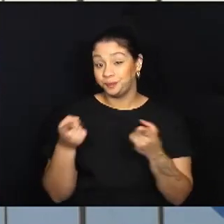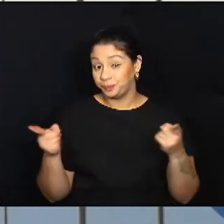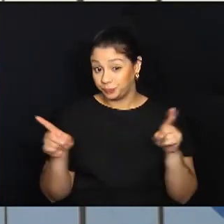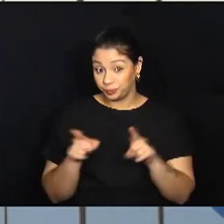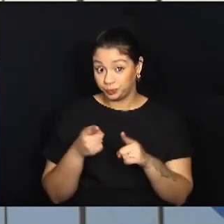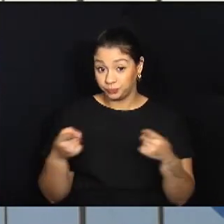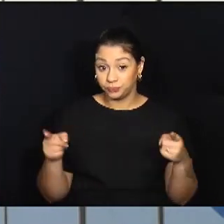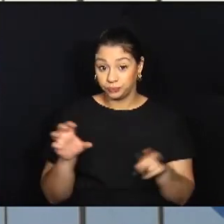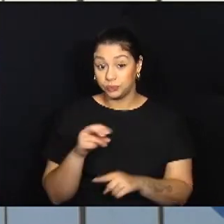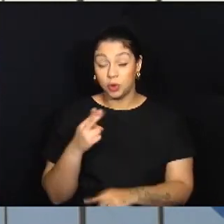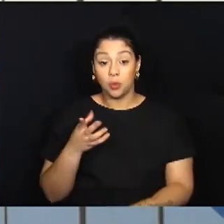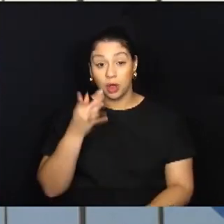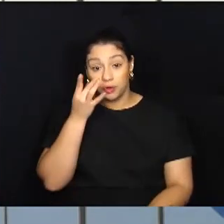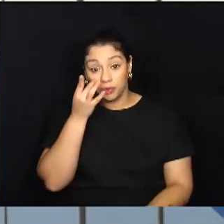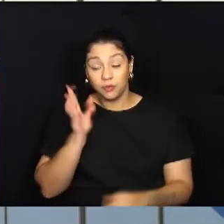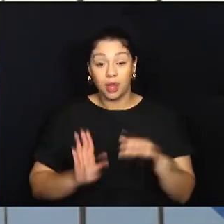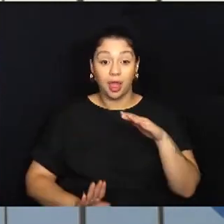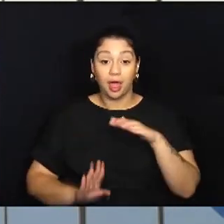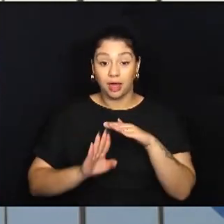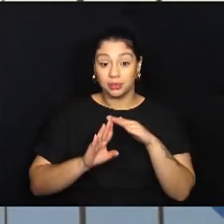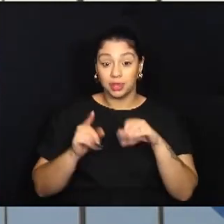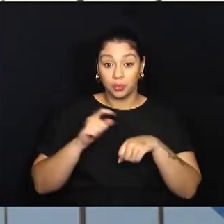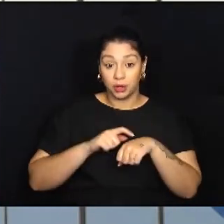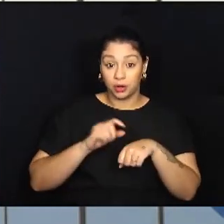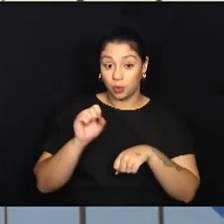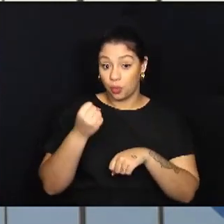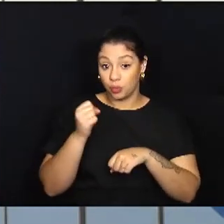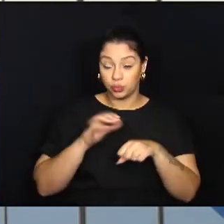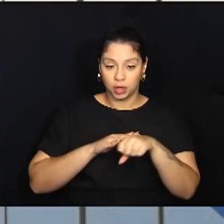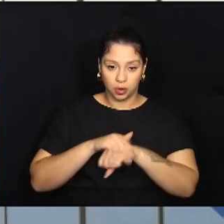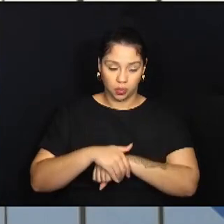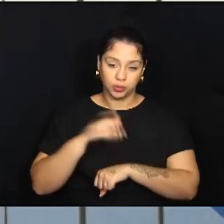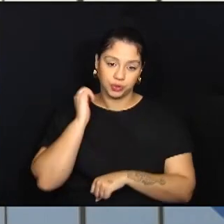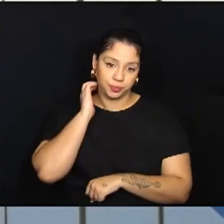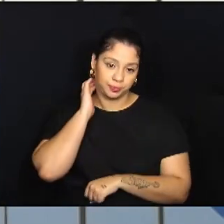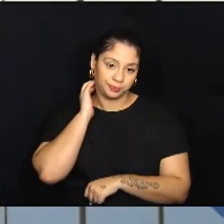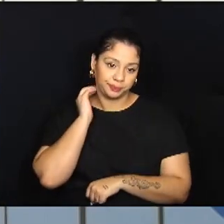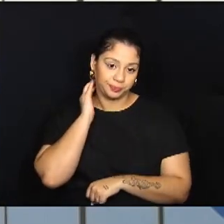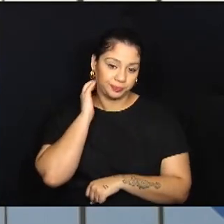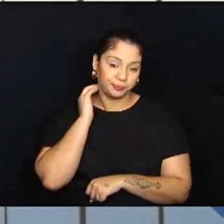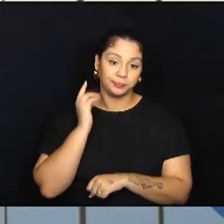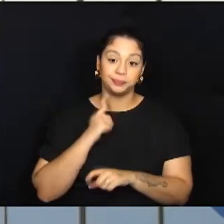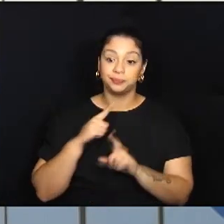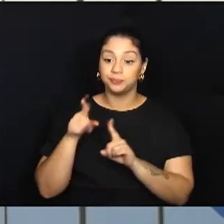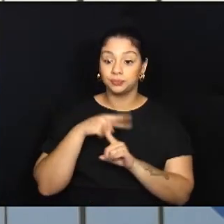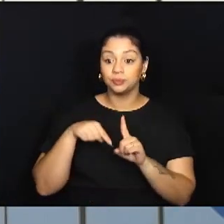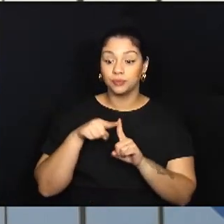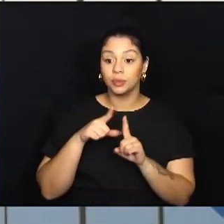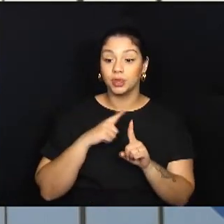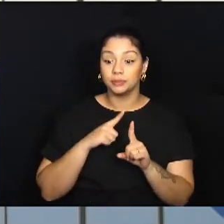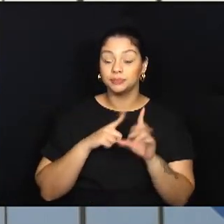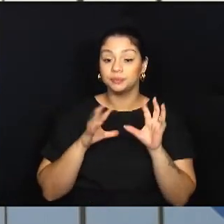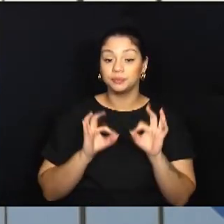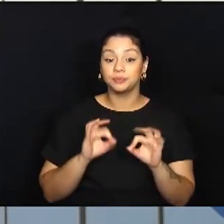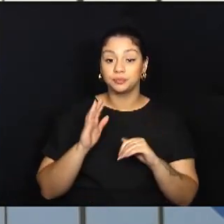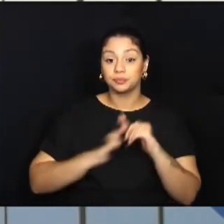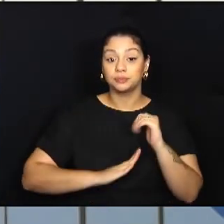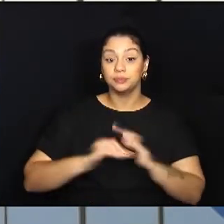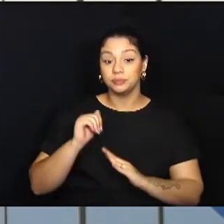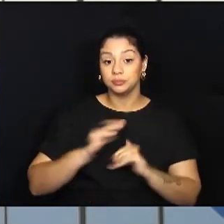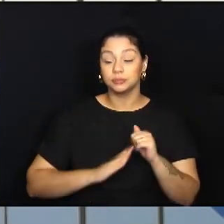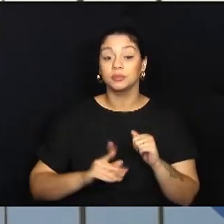mecânica ou ao vivo até às 8 horas da noite. A medida foi definida até que seja realizada a atualização